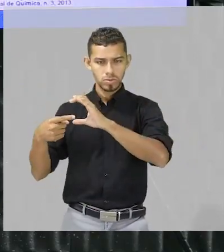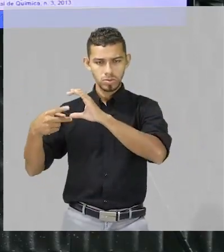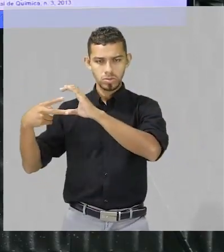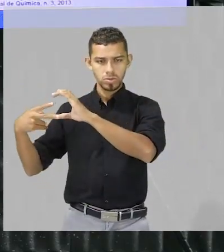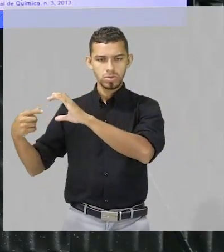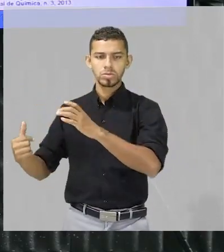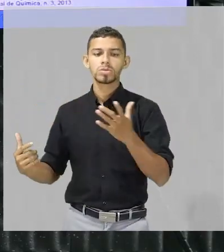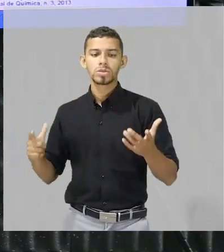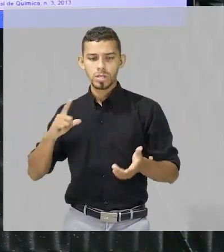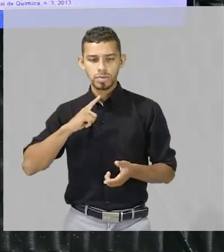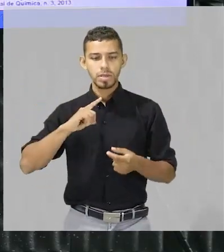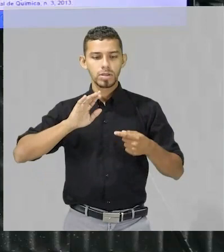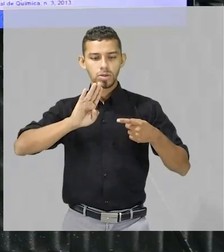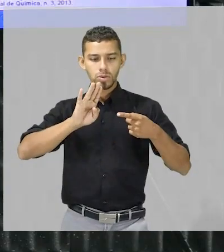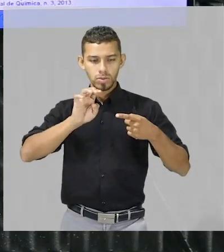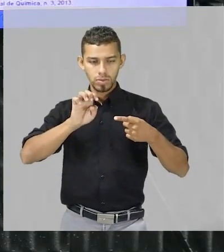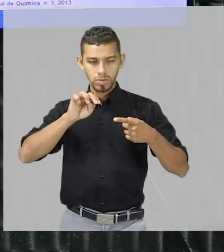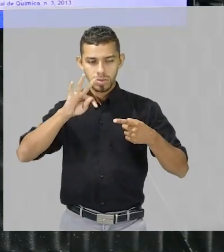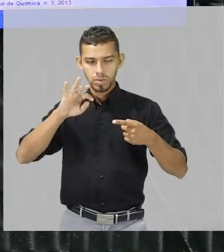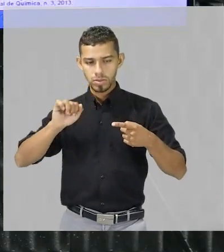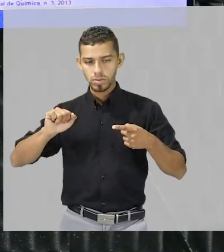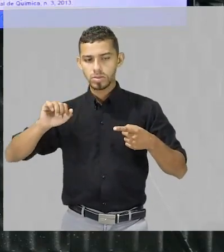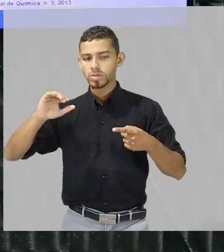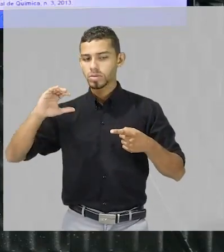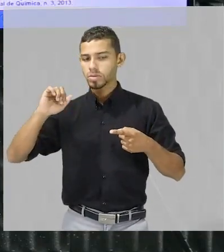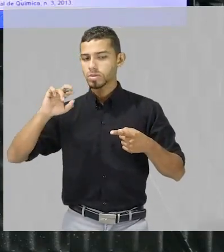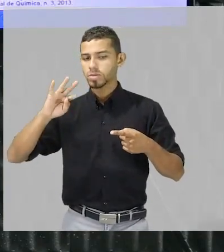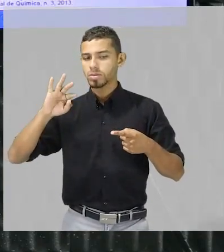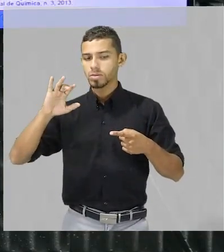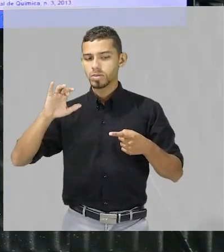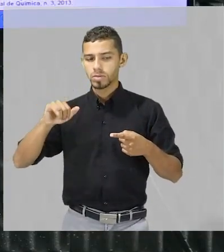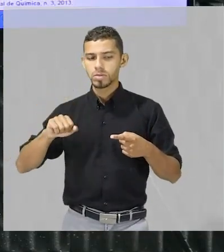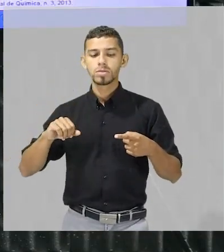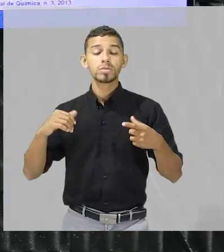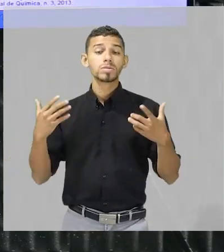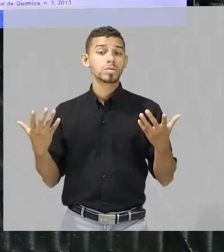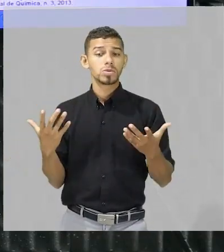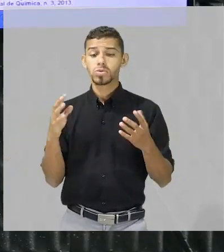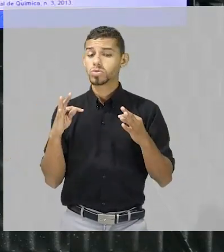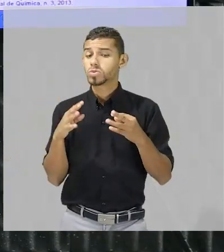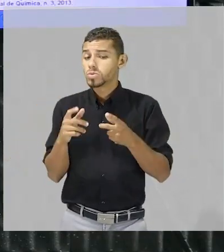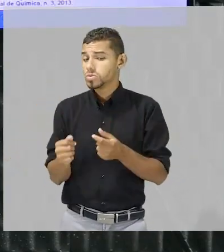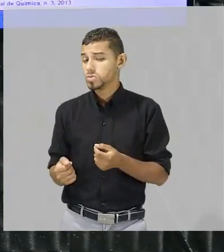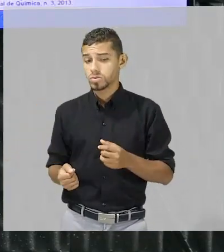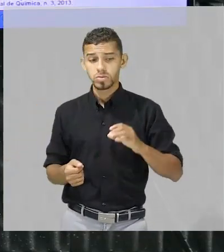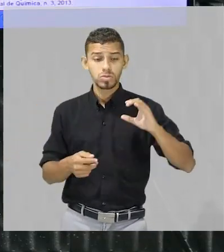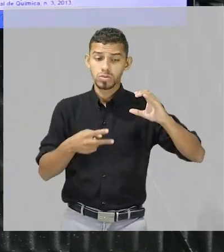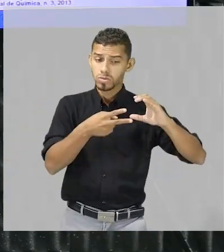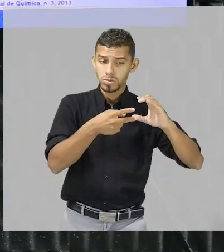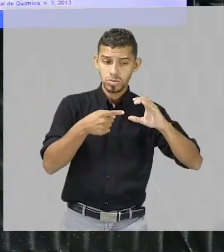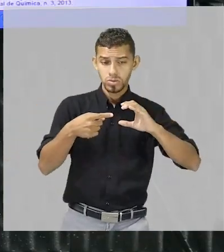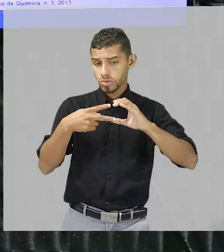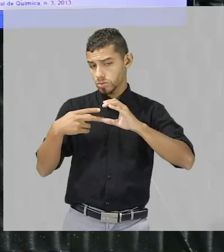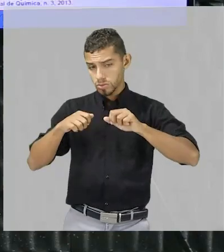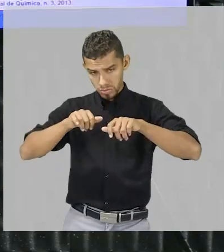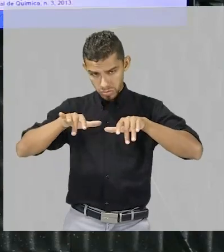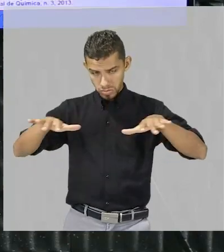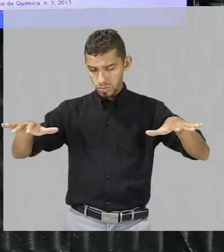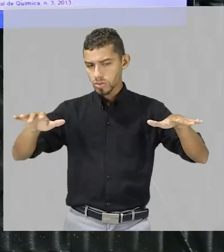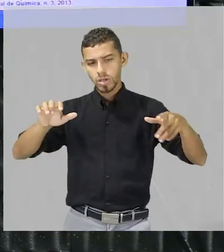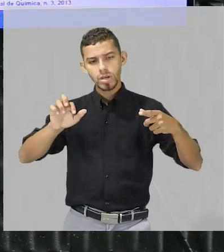no beta-caroteno, tá certo, turminha? Nem todos os compostos são